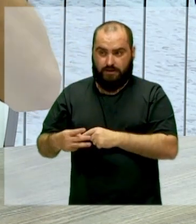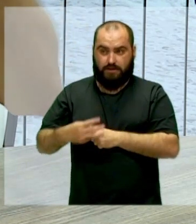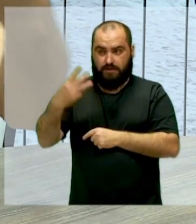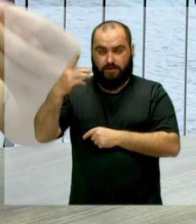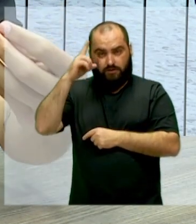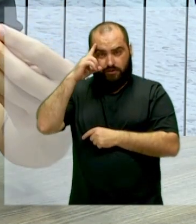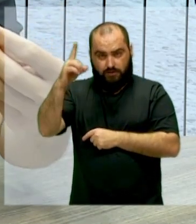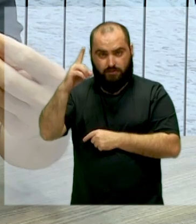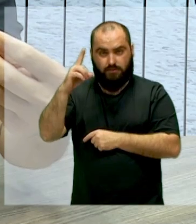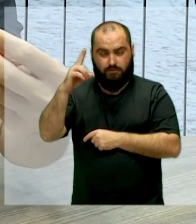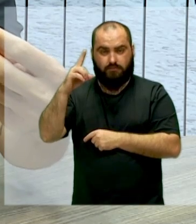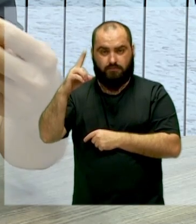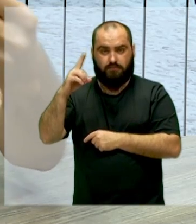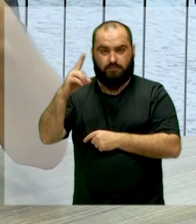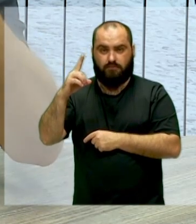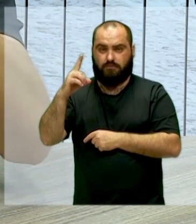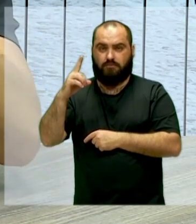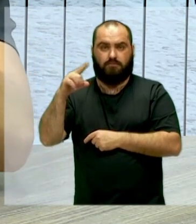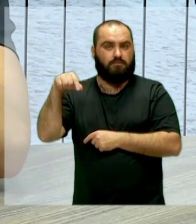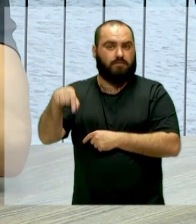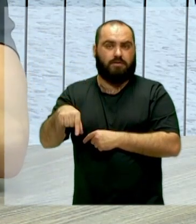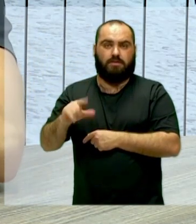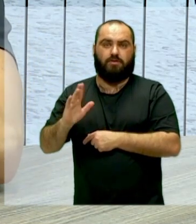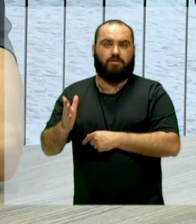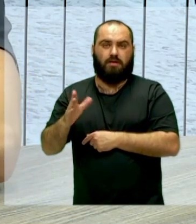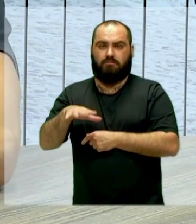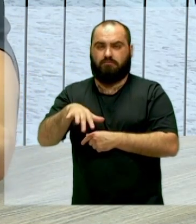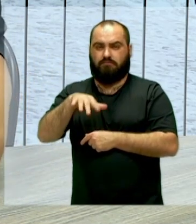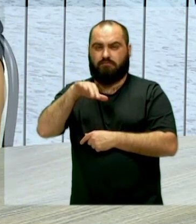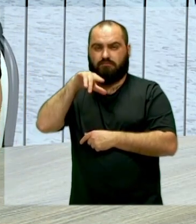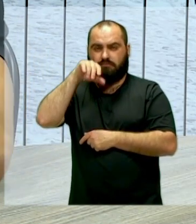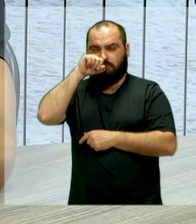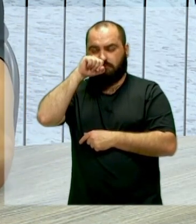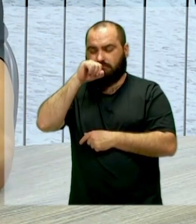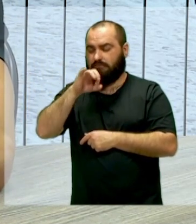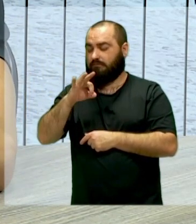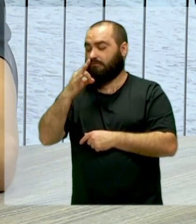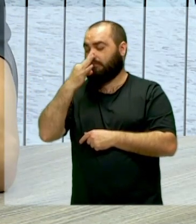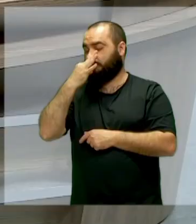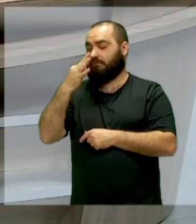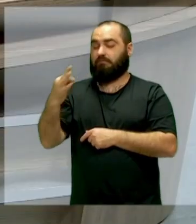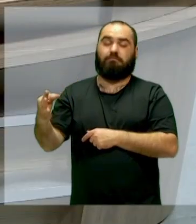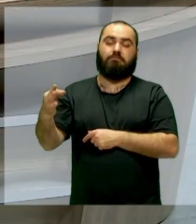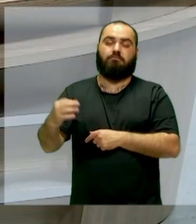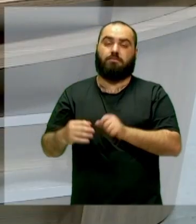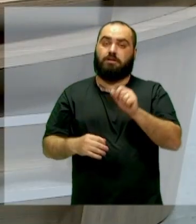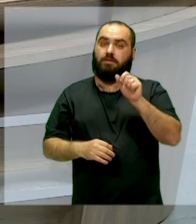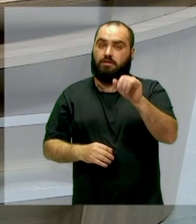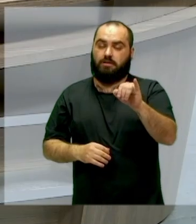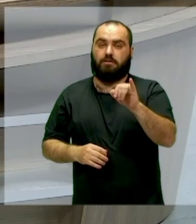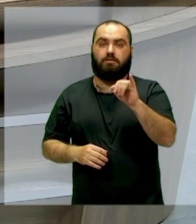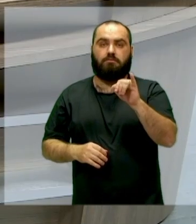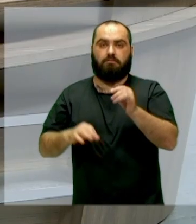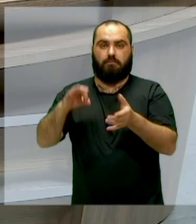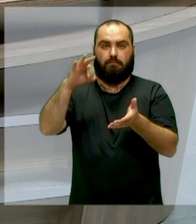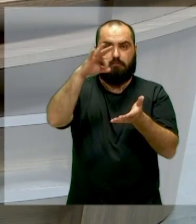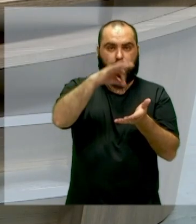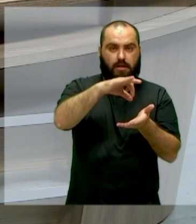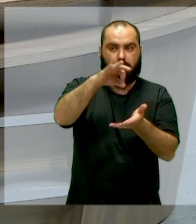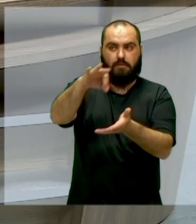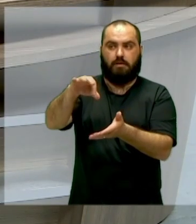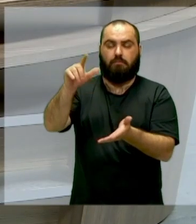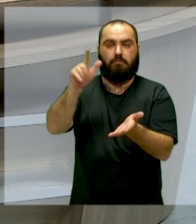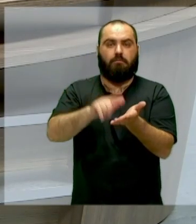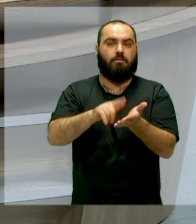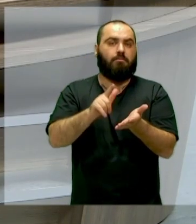reciclagem o dia certo da colete seletiva aquilo ali já começa a dar um cheiro de azedo terrível se esse líquido pinga num papel que tá lá